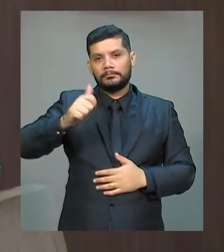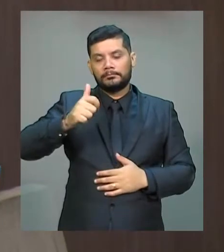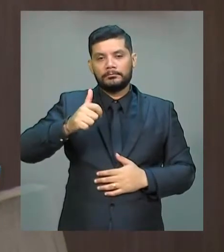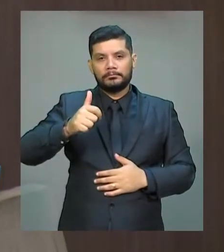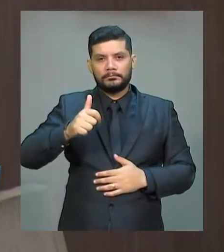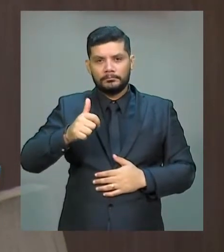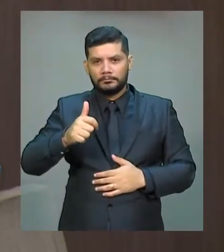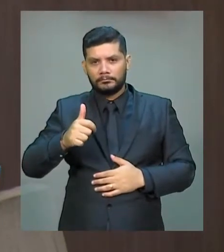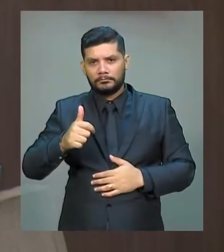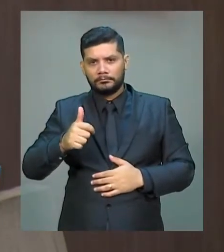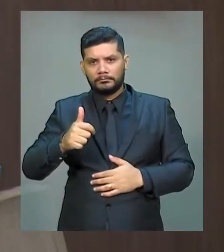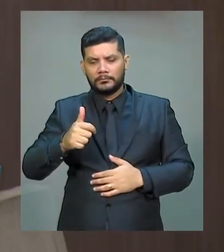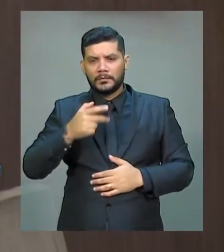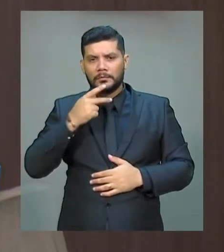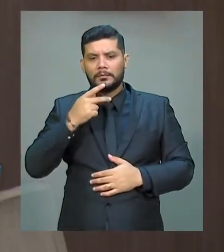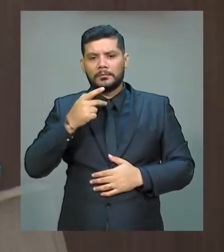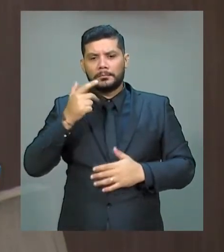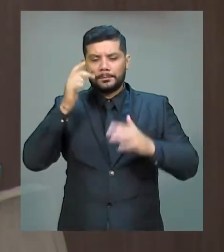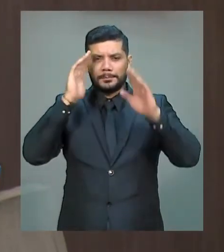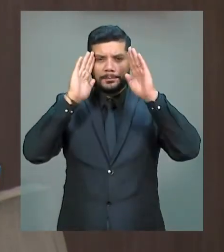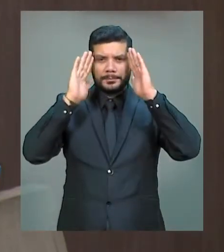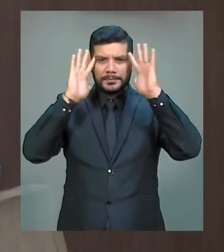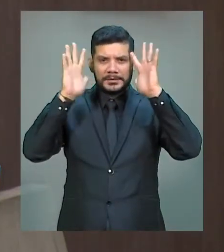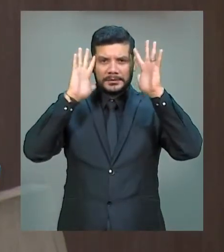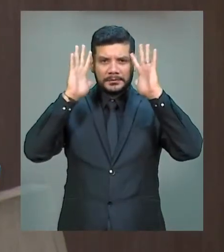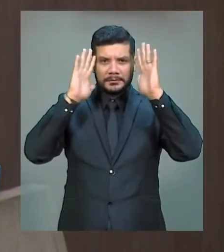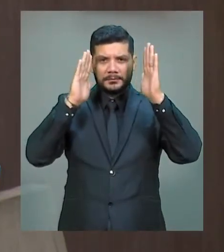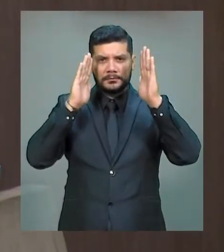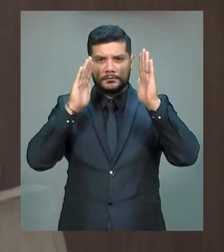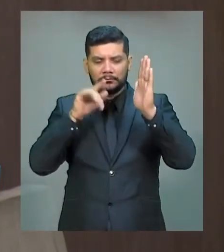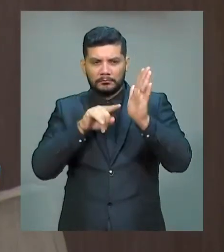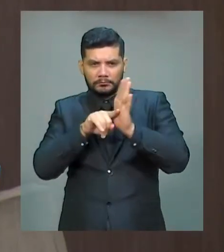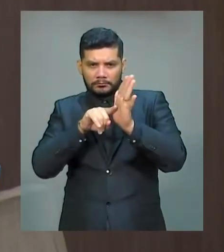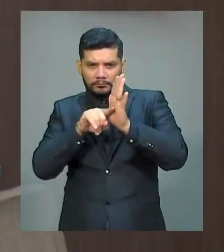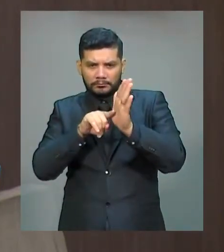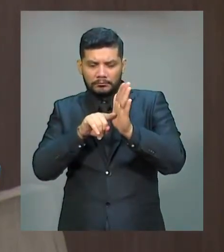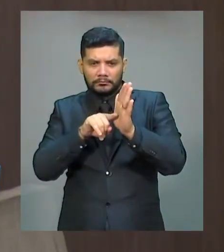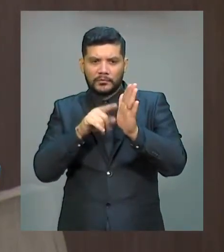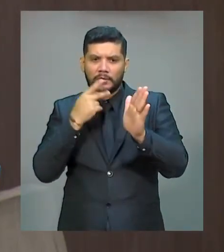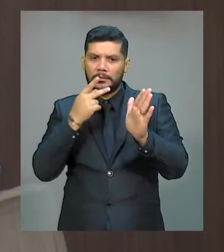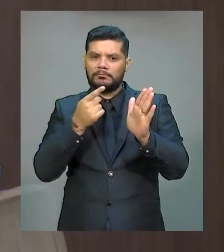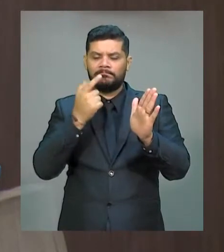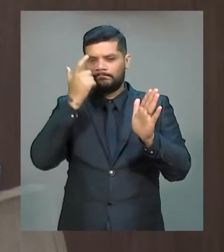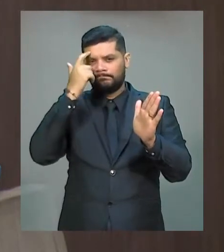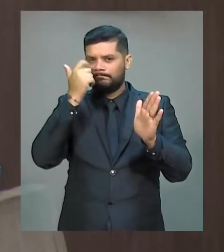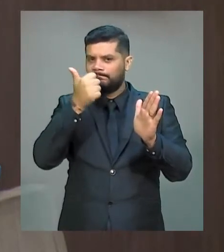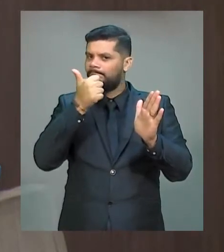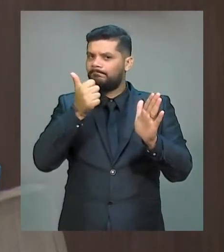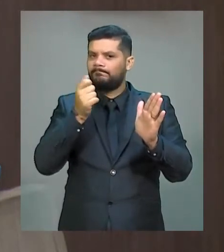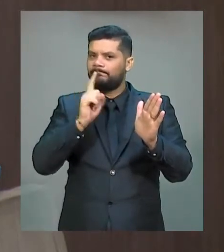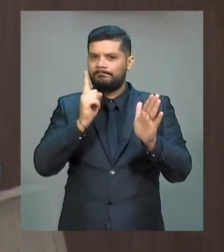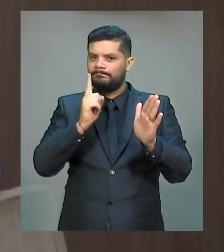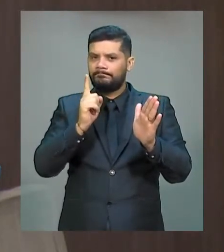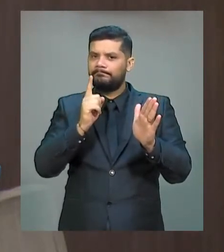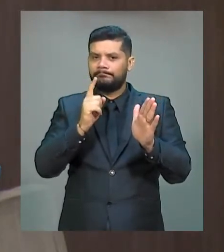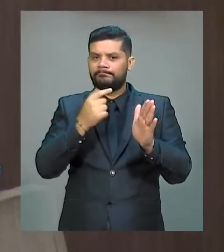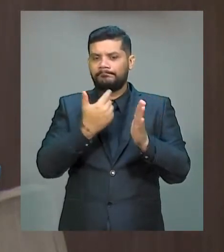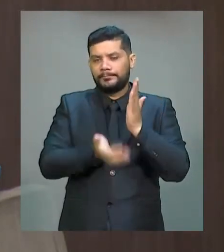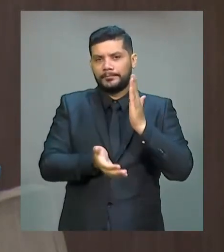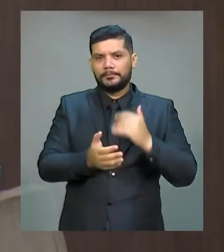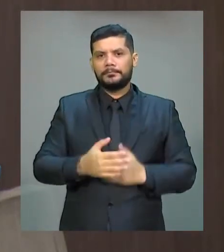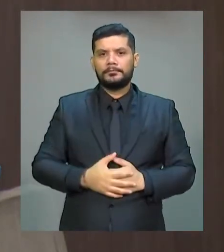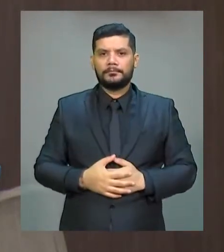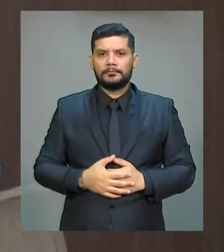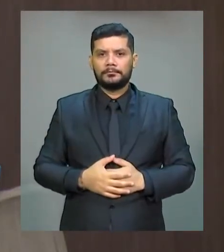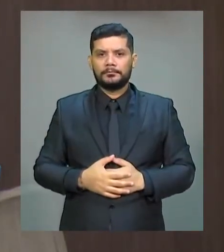recomendou a sua reprovação. Entrou na PM por via de liminar em 2013. Entre 2013 e 2018, foi preso